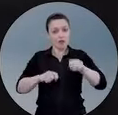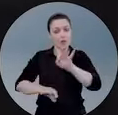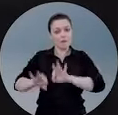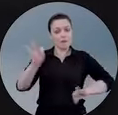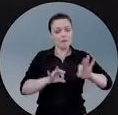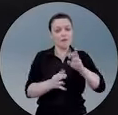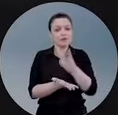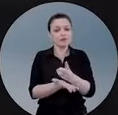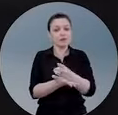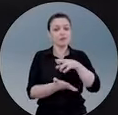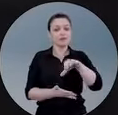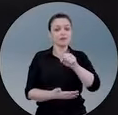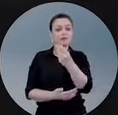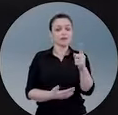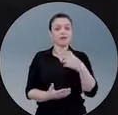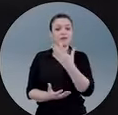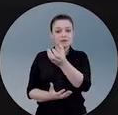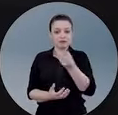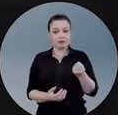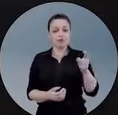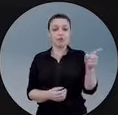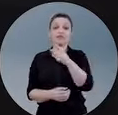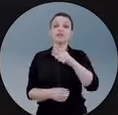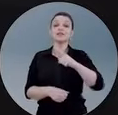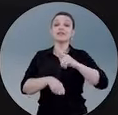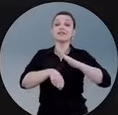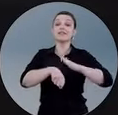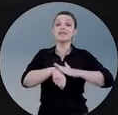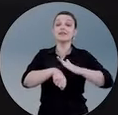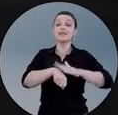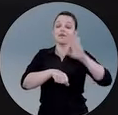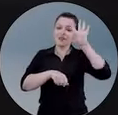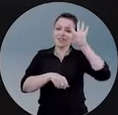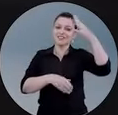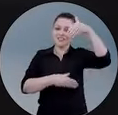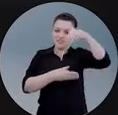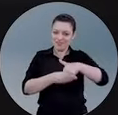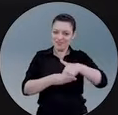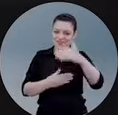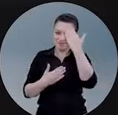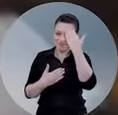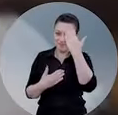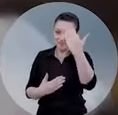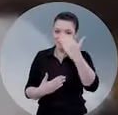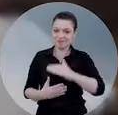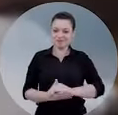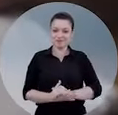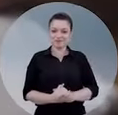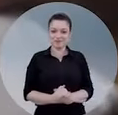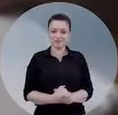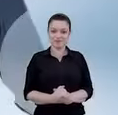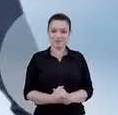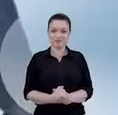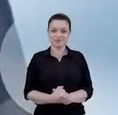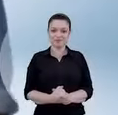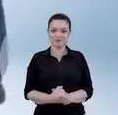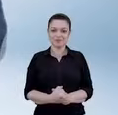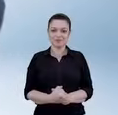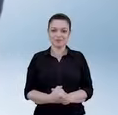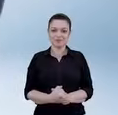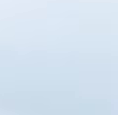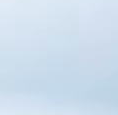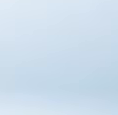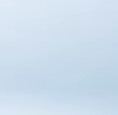para vencer as missões que eu recebo. E você ainda tem tempo para decidir o seu voto. Obrigado. Yeah.